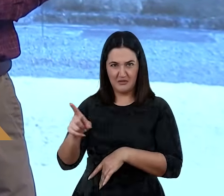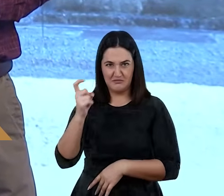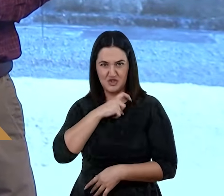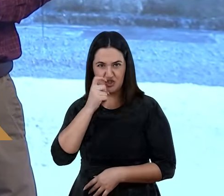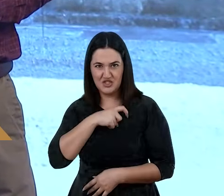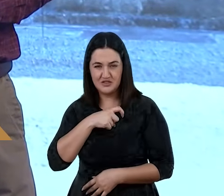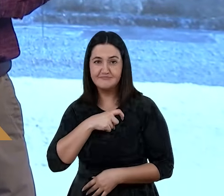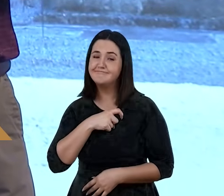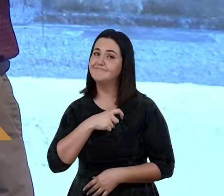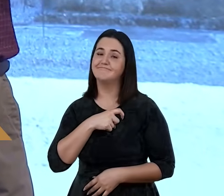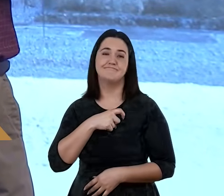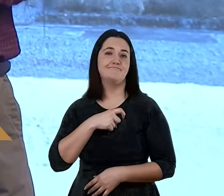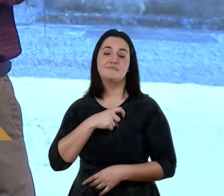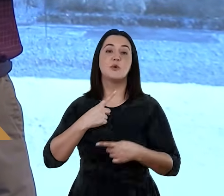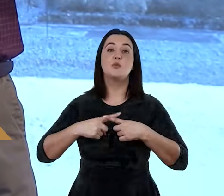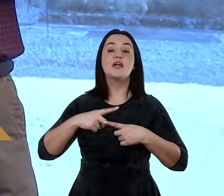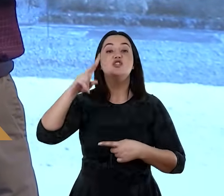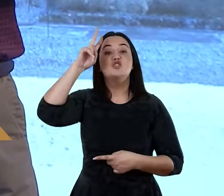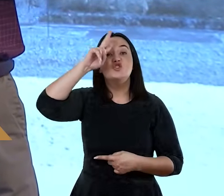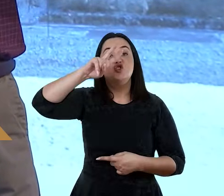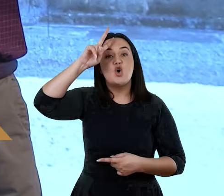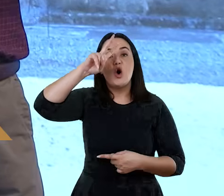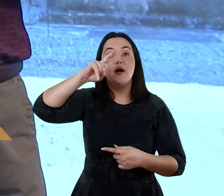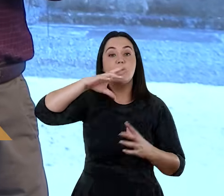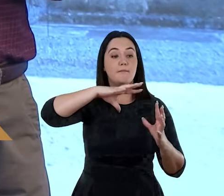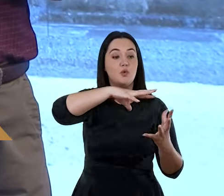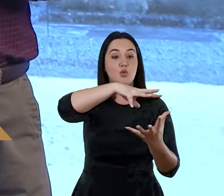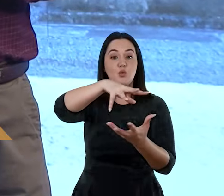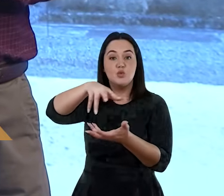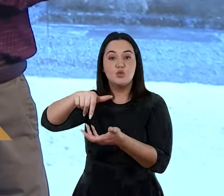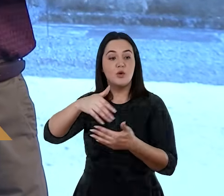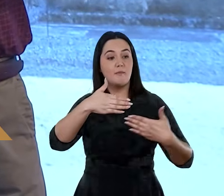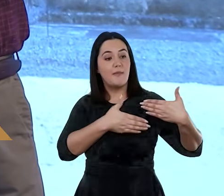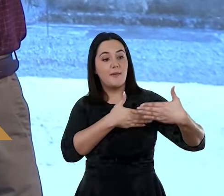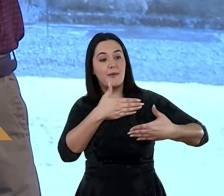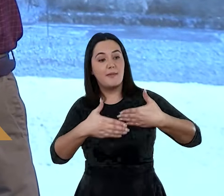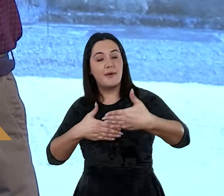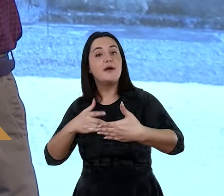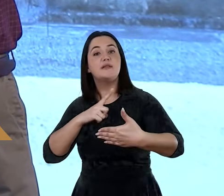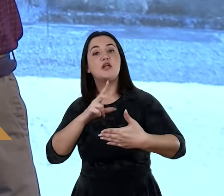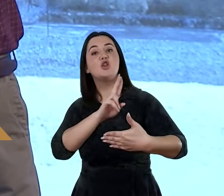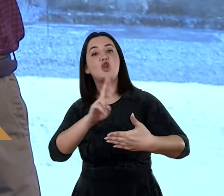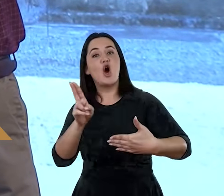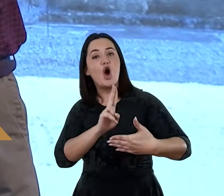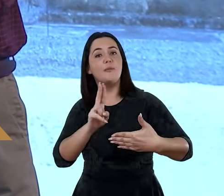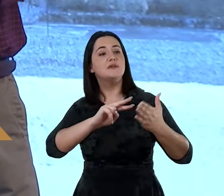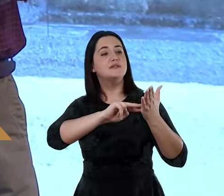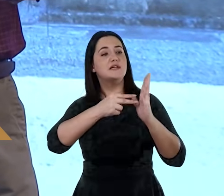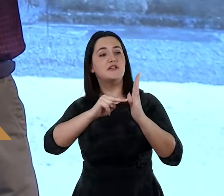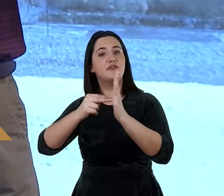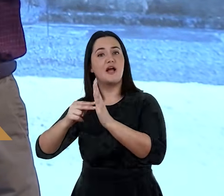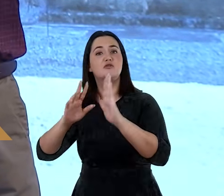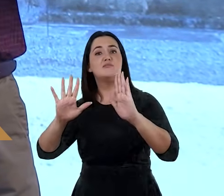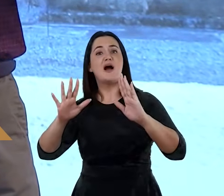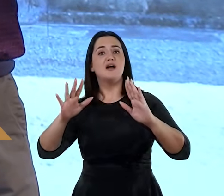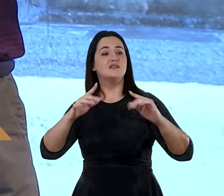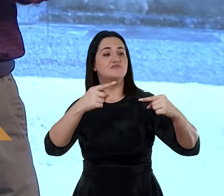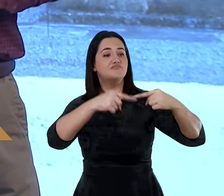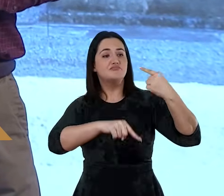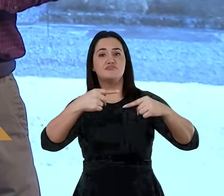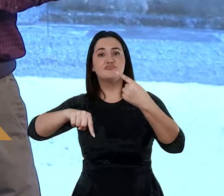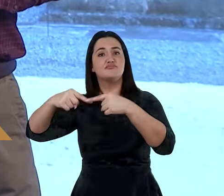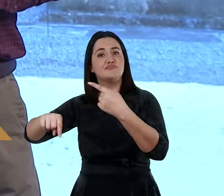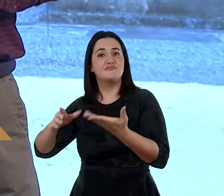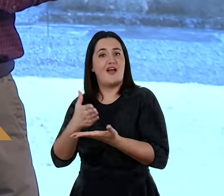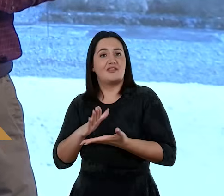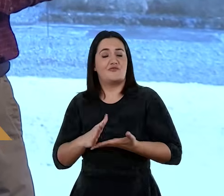coisa, sabe por quê? A história da humanidade está repleta de nomes com o mesmo significado e sem a menor correlação entre